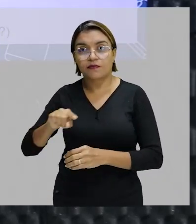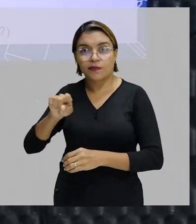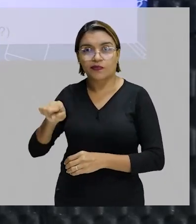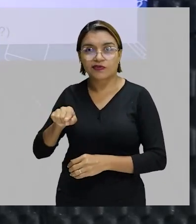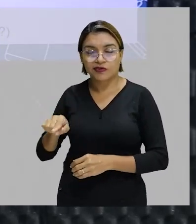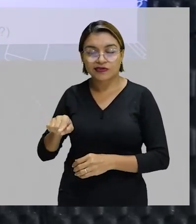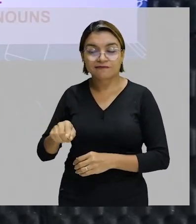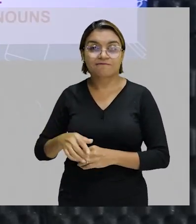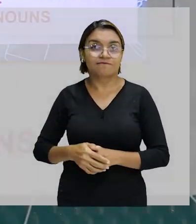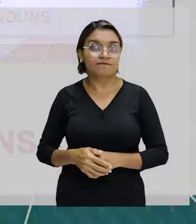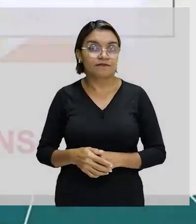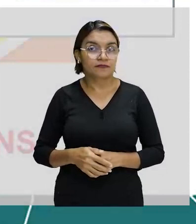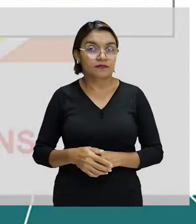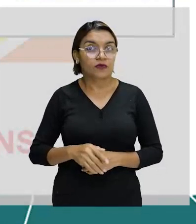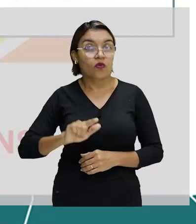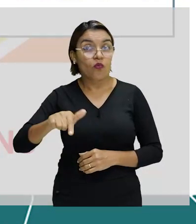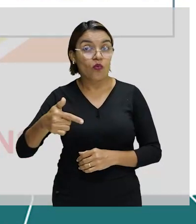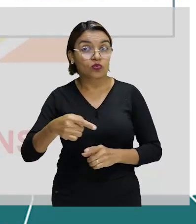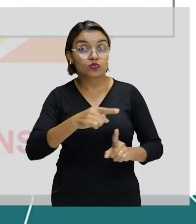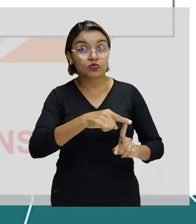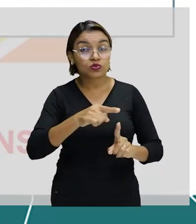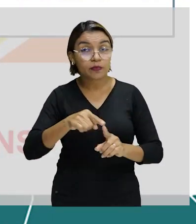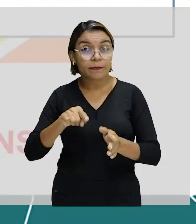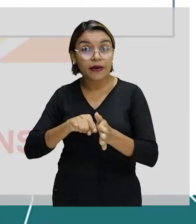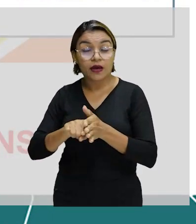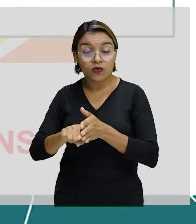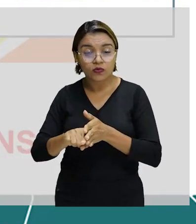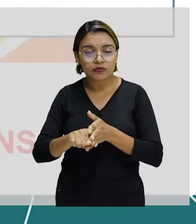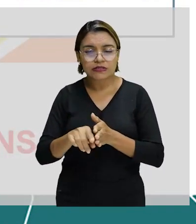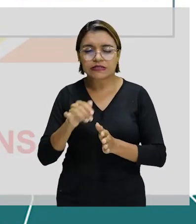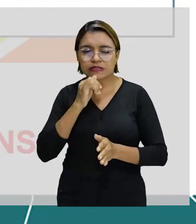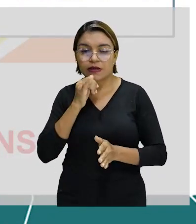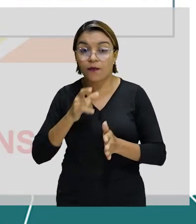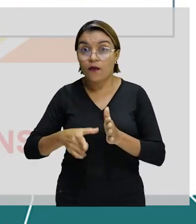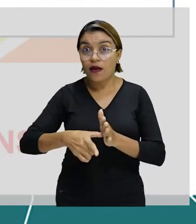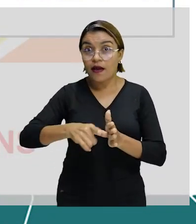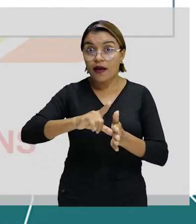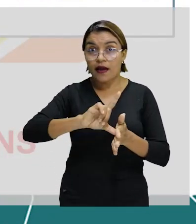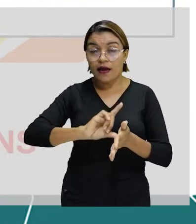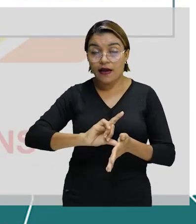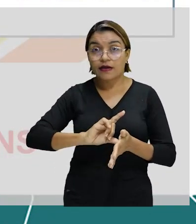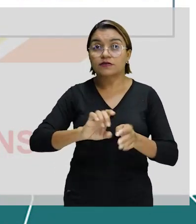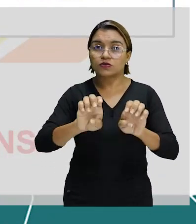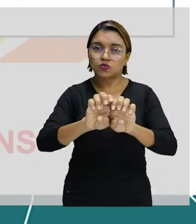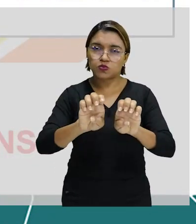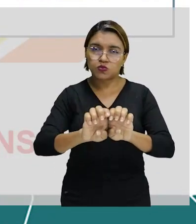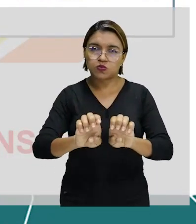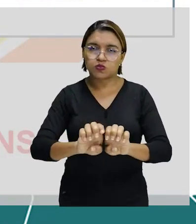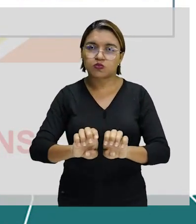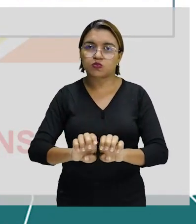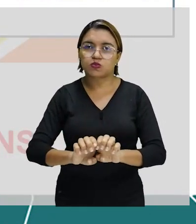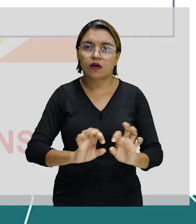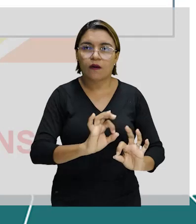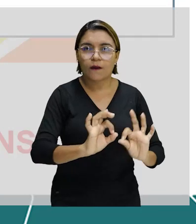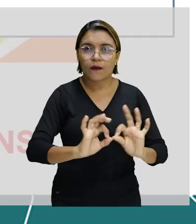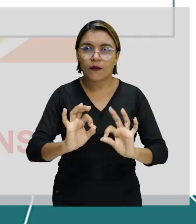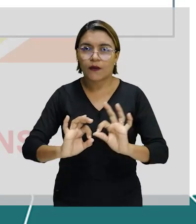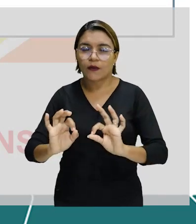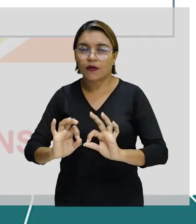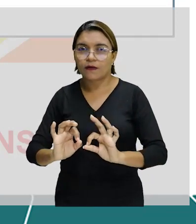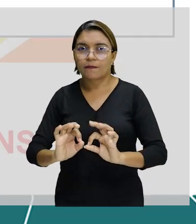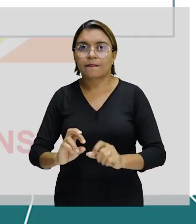final. E o outro tipo de pergunta é quando, antes de fazer essa estruturação que nós vimos anteriormente, ó,